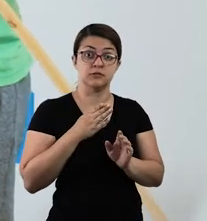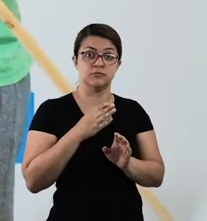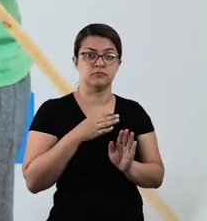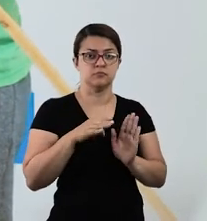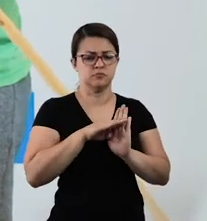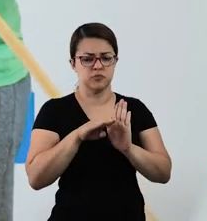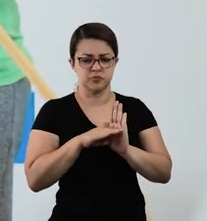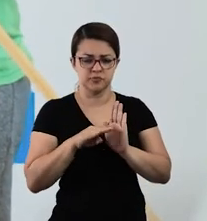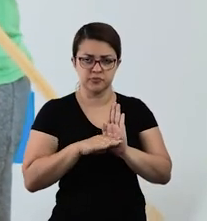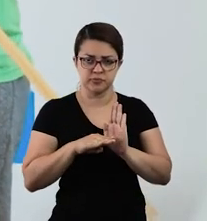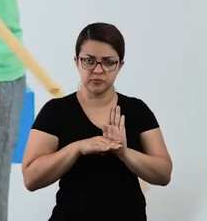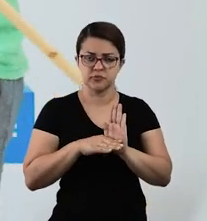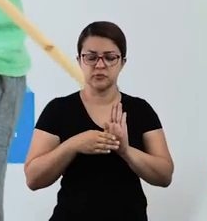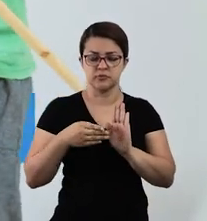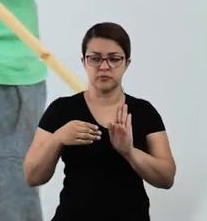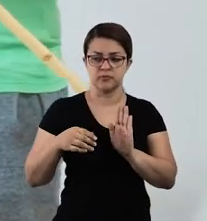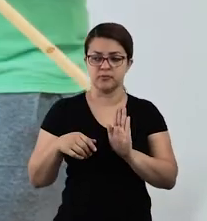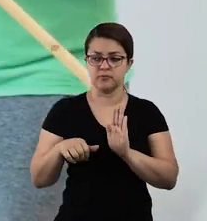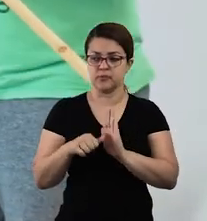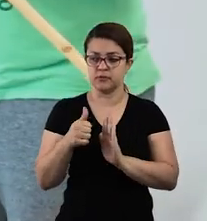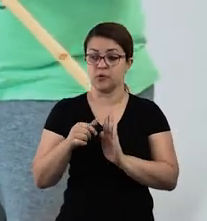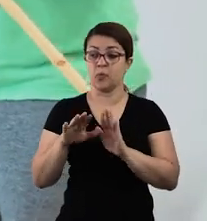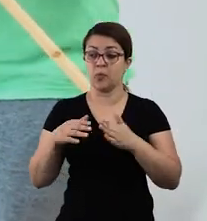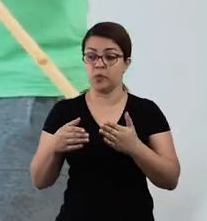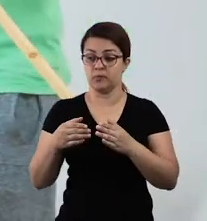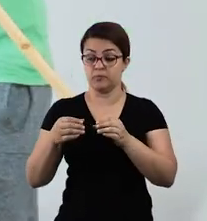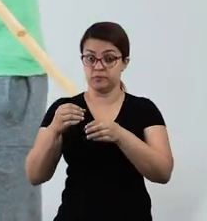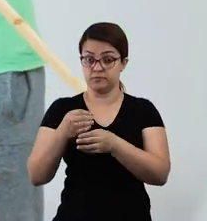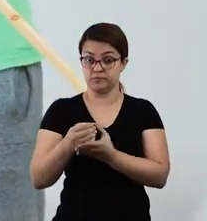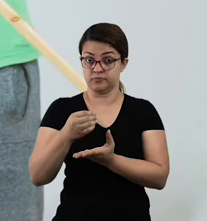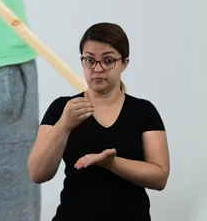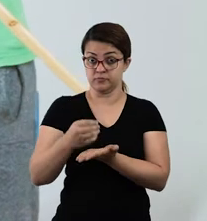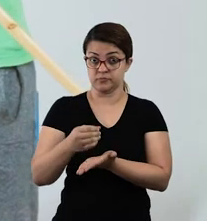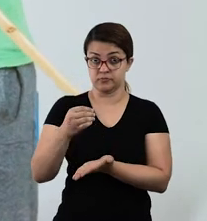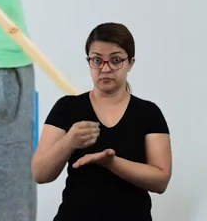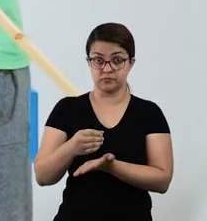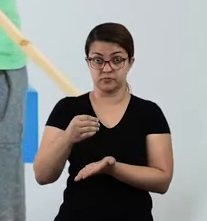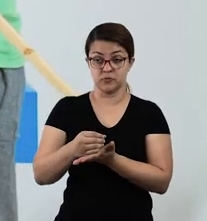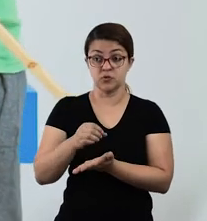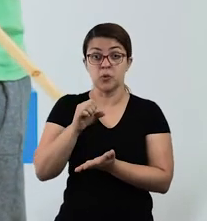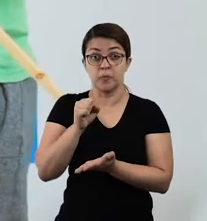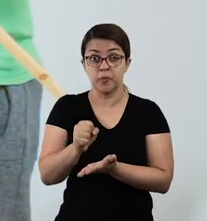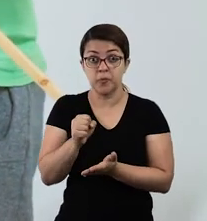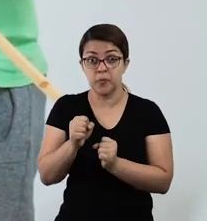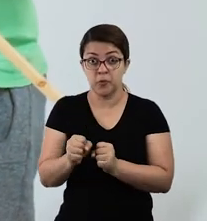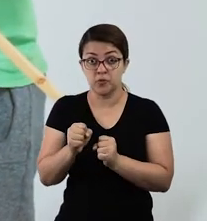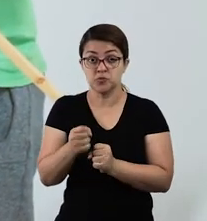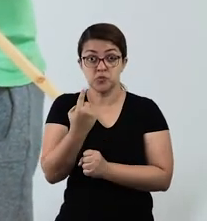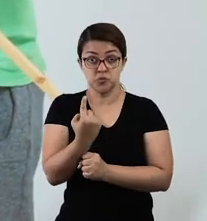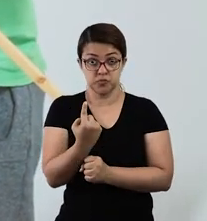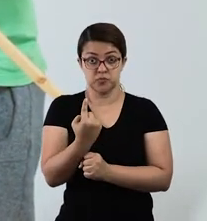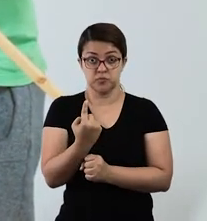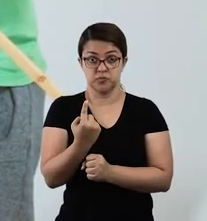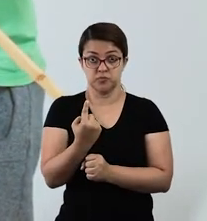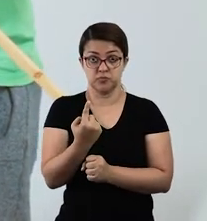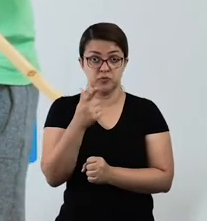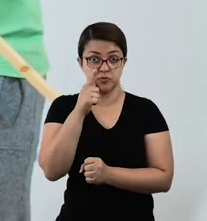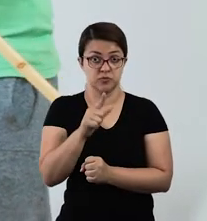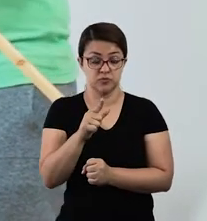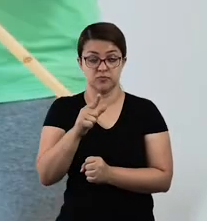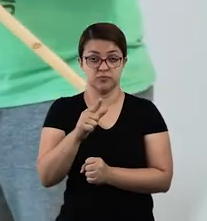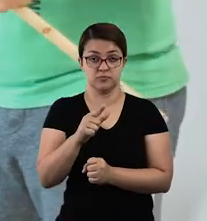todos de uma vez, tá bom? Então o primeiro aqui, ó, derrubar os rolinhos de papel. Só que eu só posso derrubar um por vez,